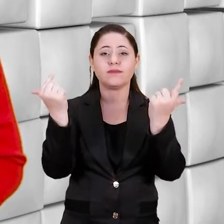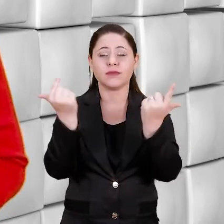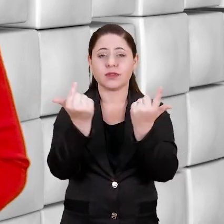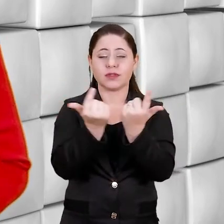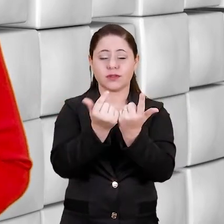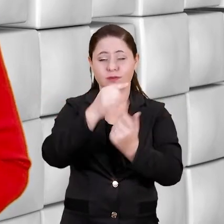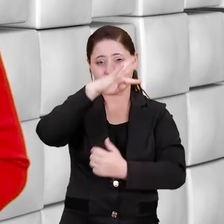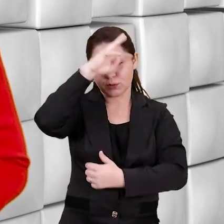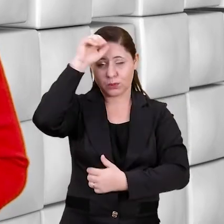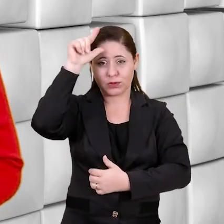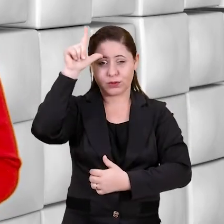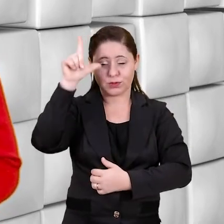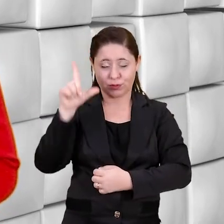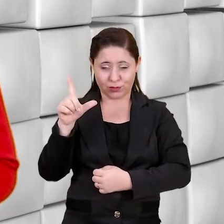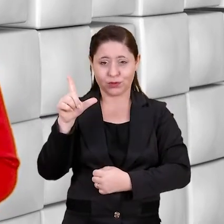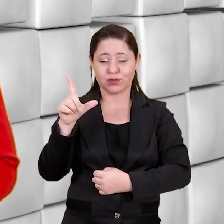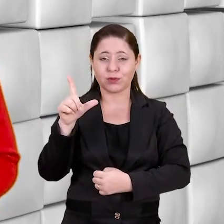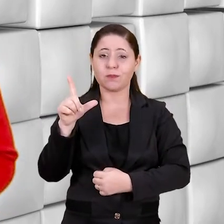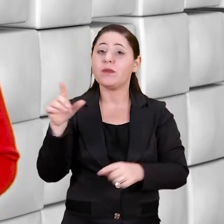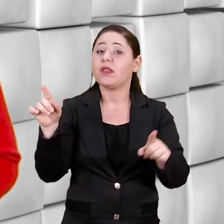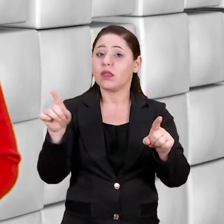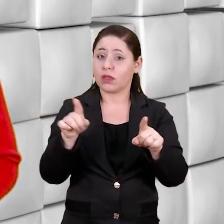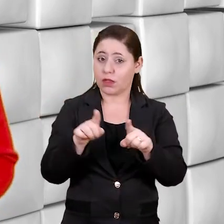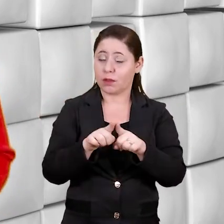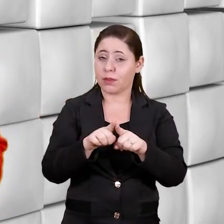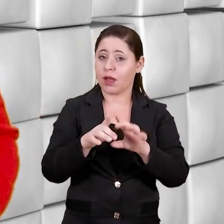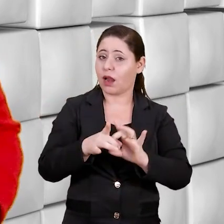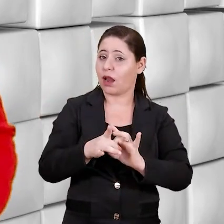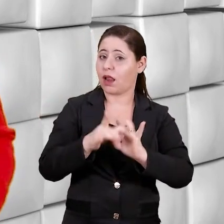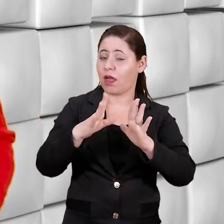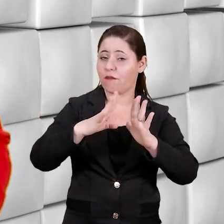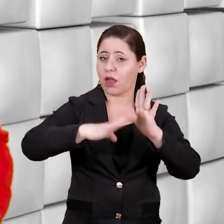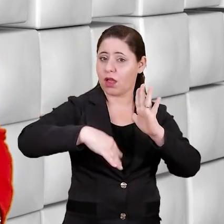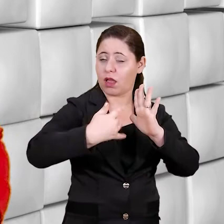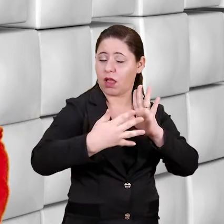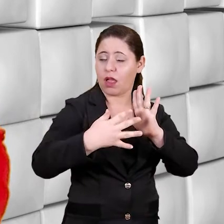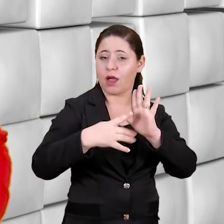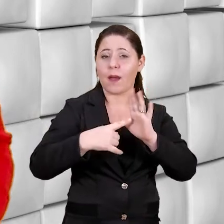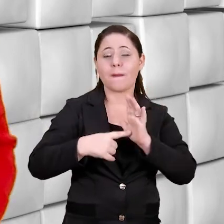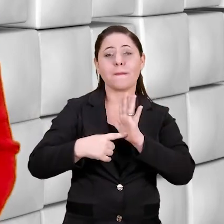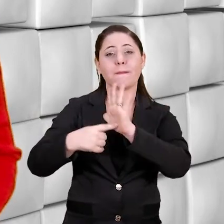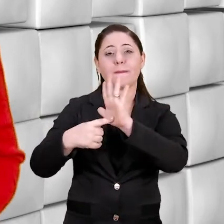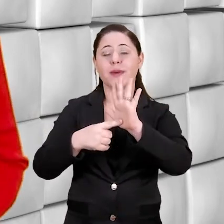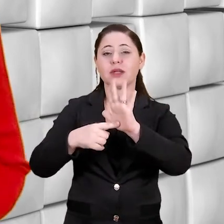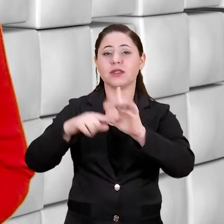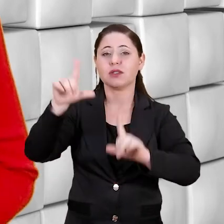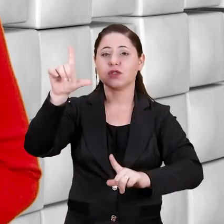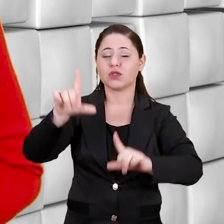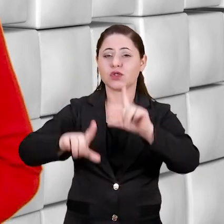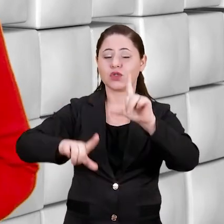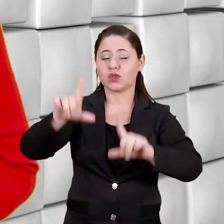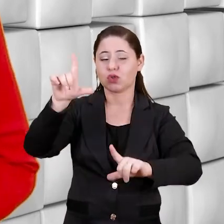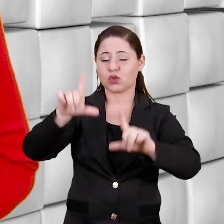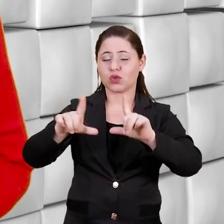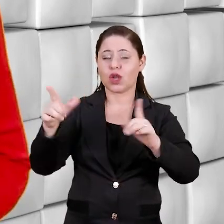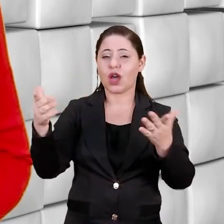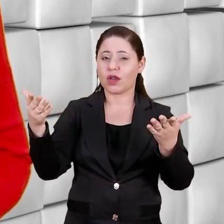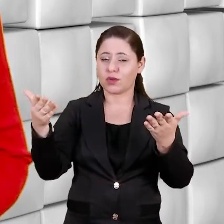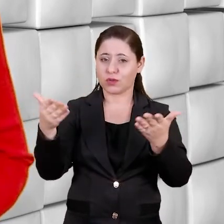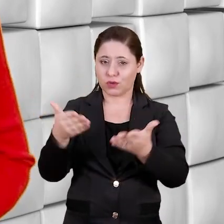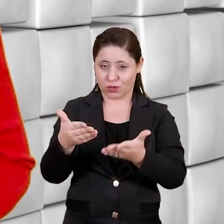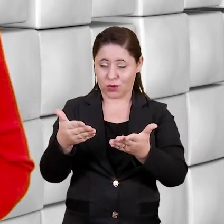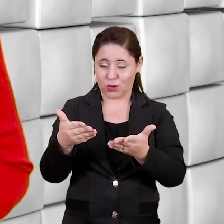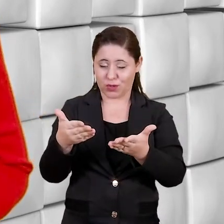da Assembleia Legislativa de Mato Grosso do Sul, com acesso disponível por meio do QR Code